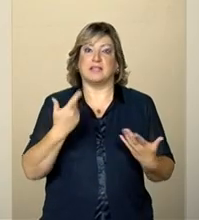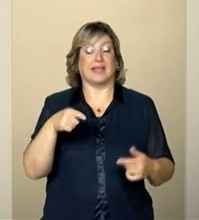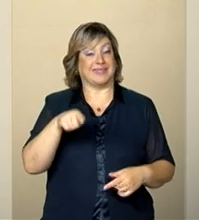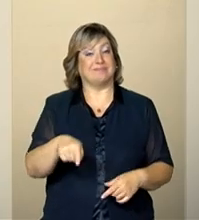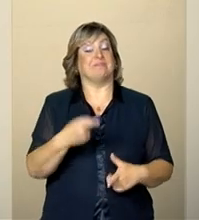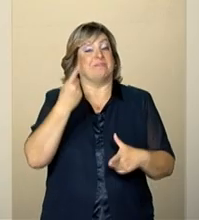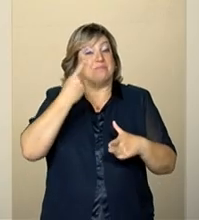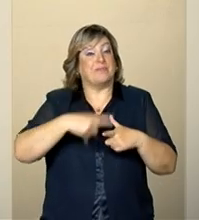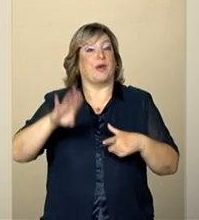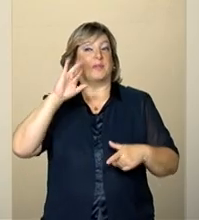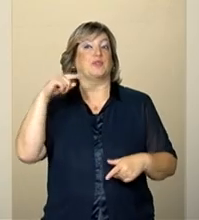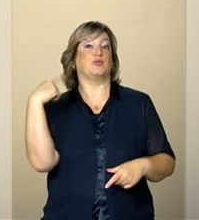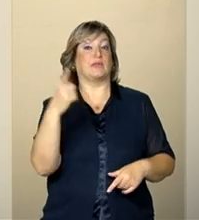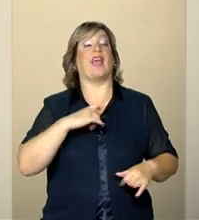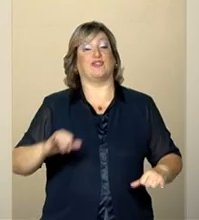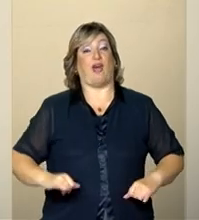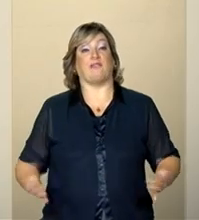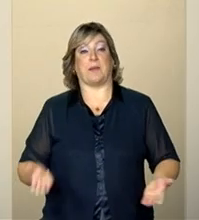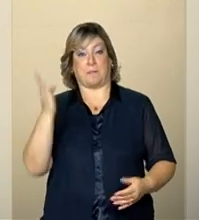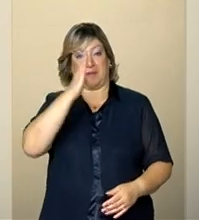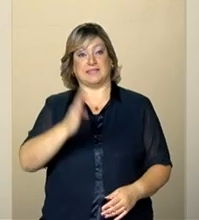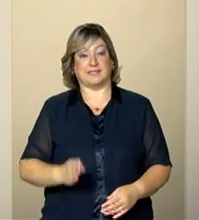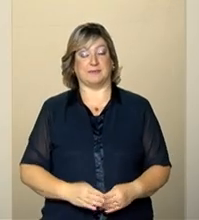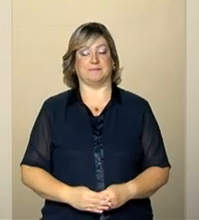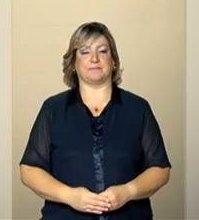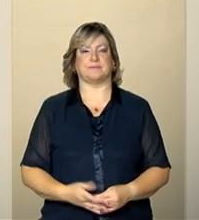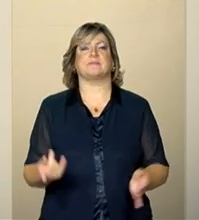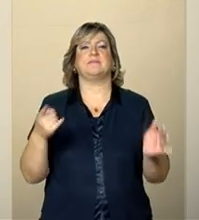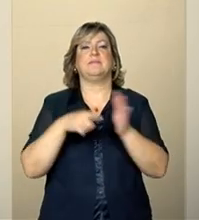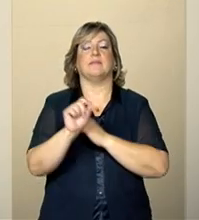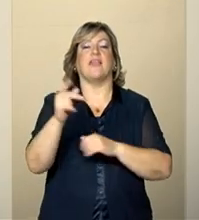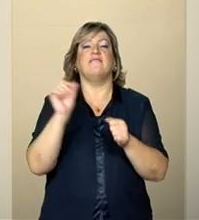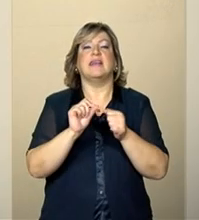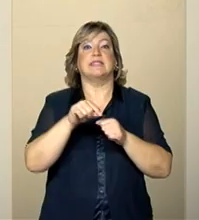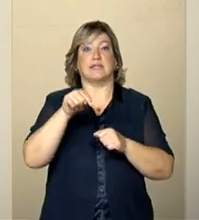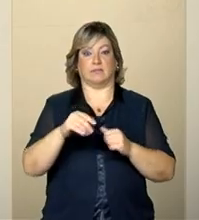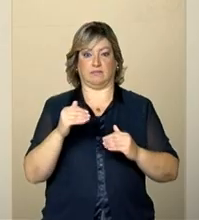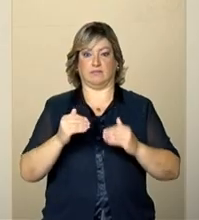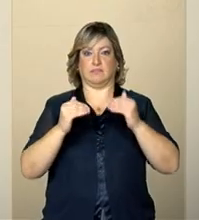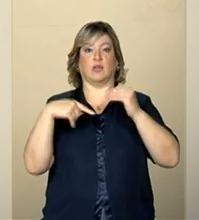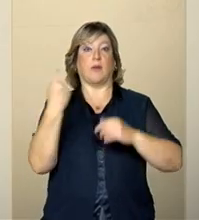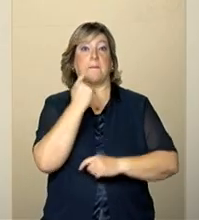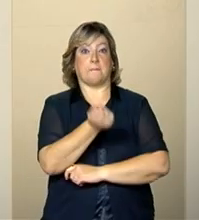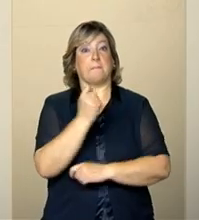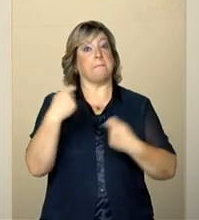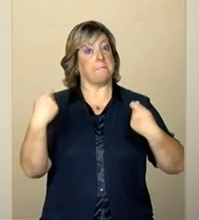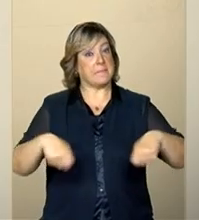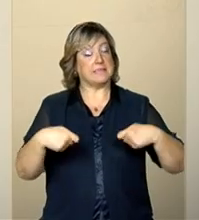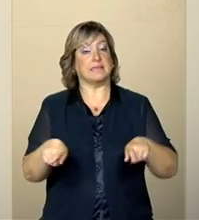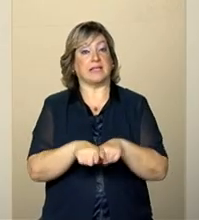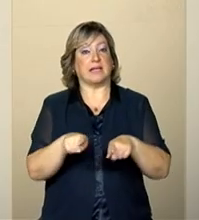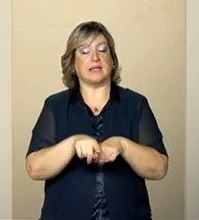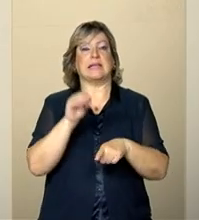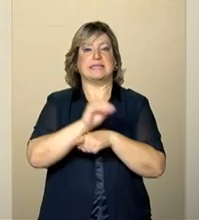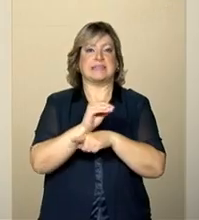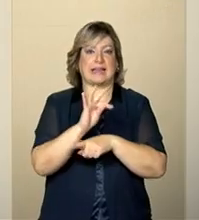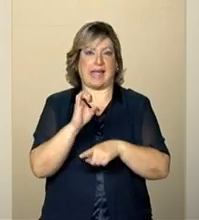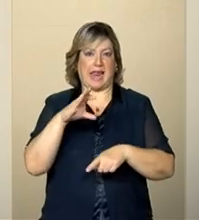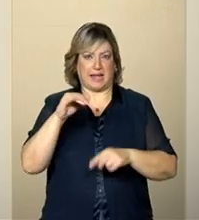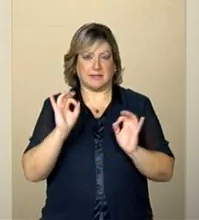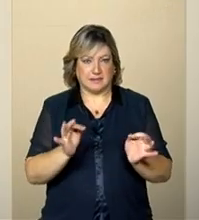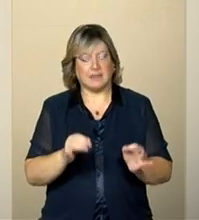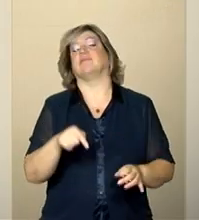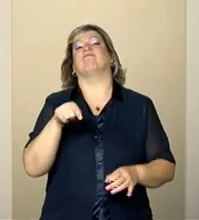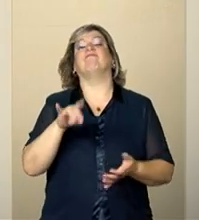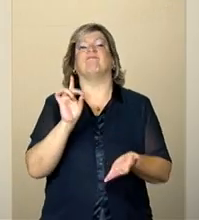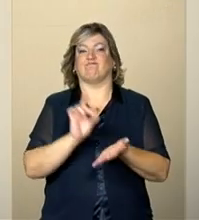problemas da produção de peixe no Brasil mas para fazer a produção crescer os pescadores também precisam de assistência técnica não é mesmo Ah isso é uma